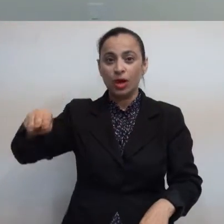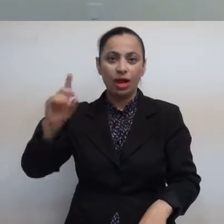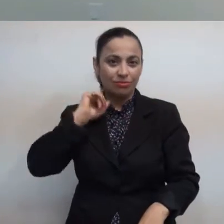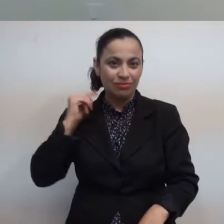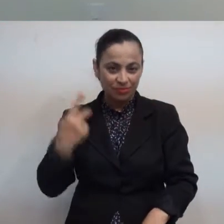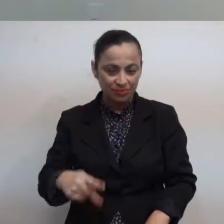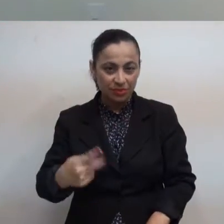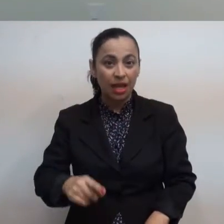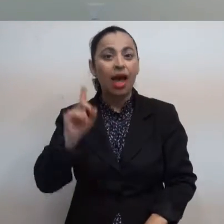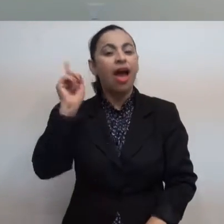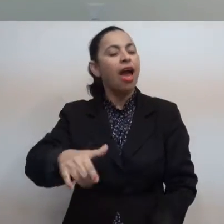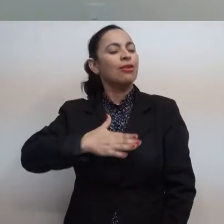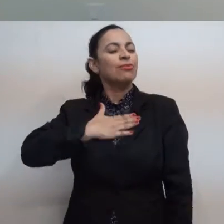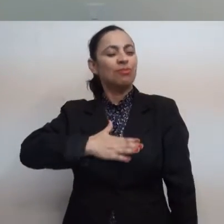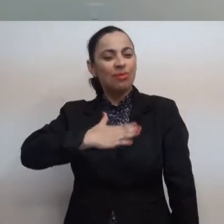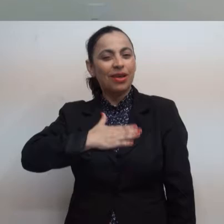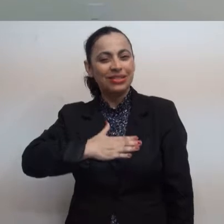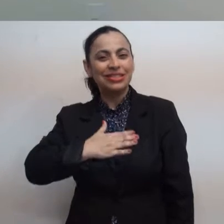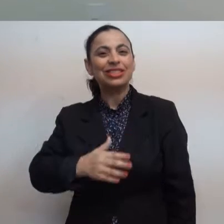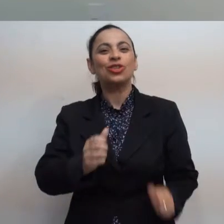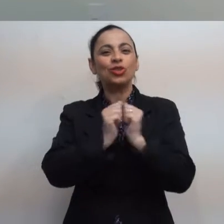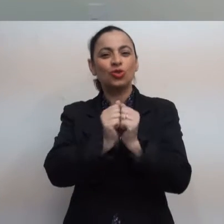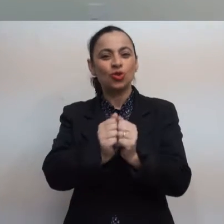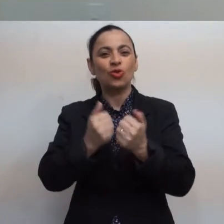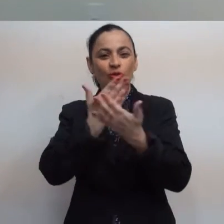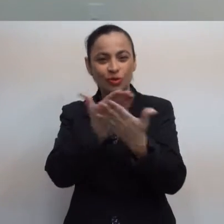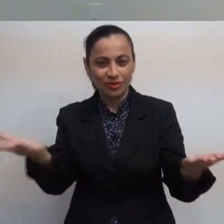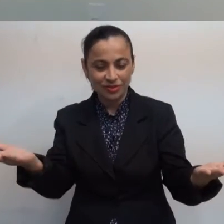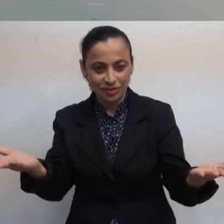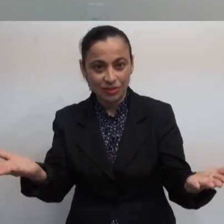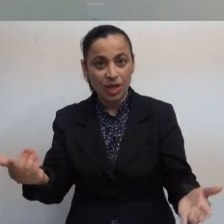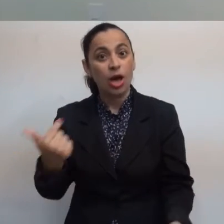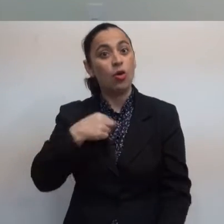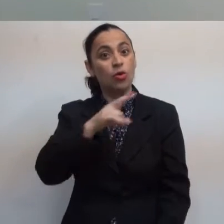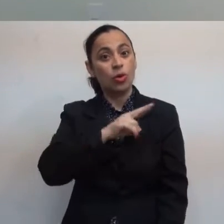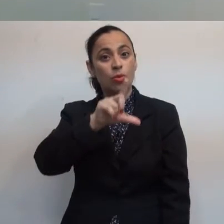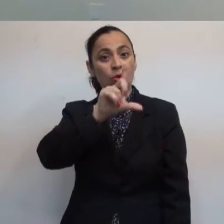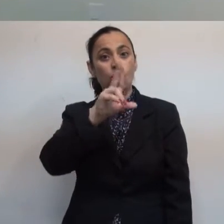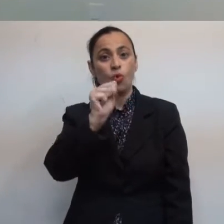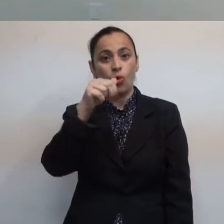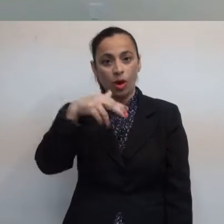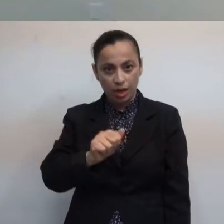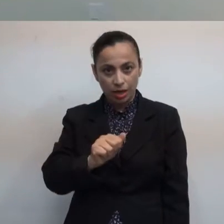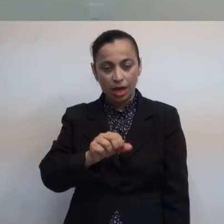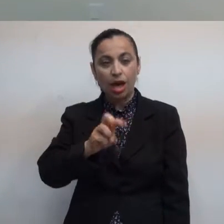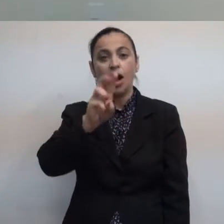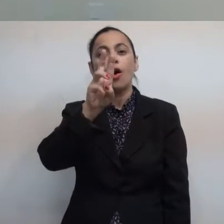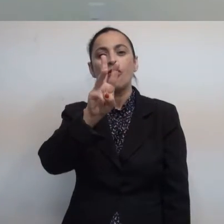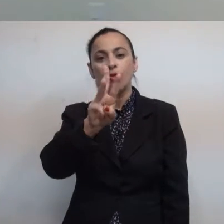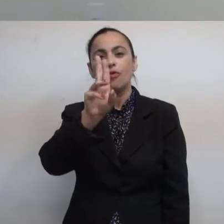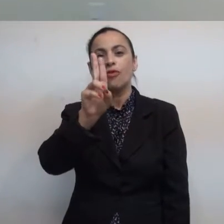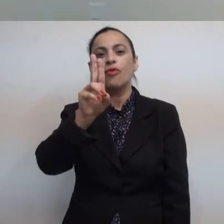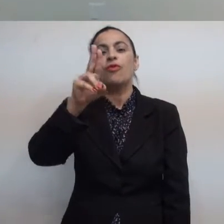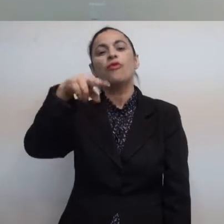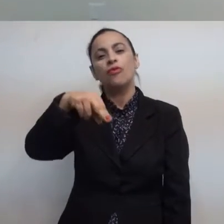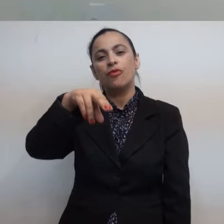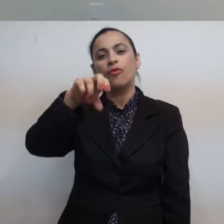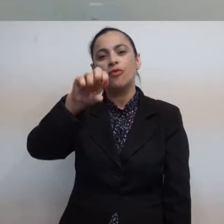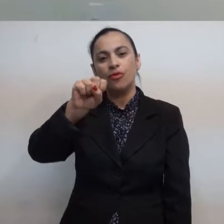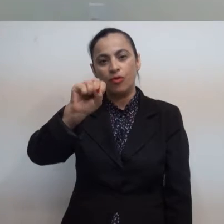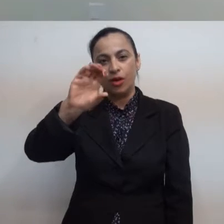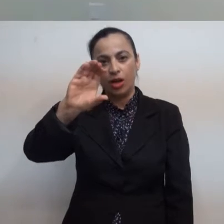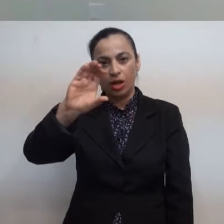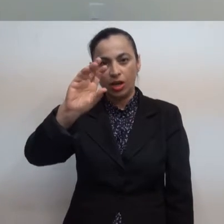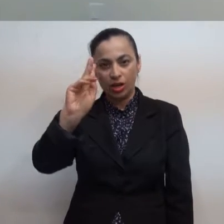Estadual de Minas Gerais, que é um prazer estar com vocês aqui. Meu nome é Luana Vinci, eu